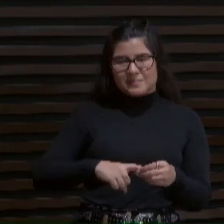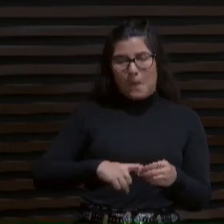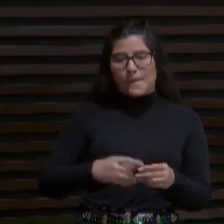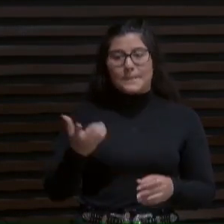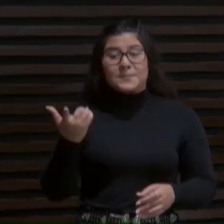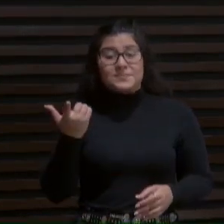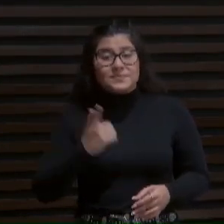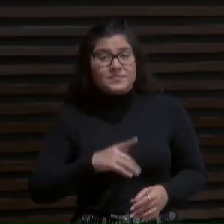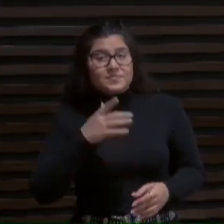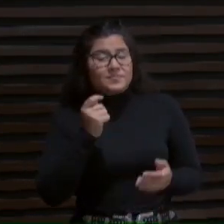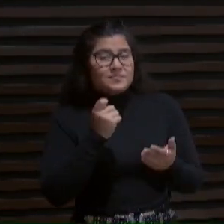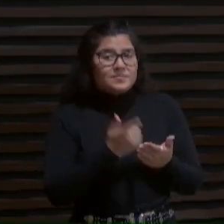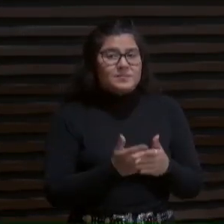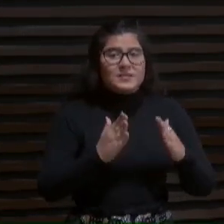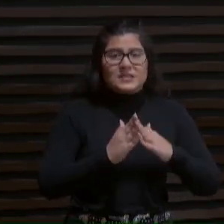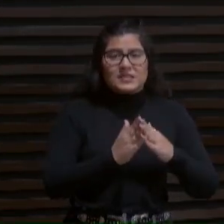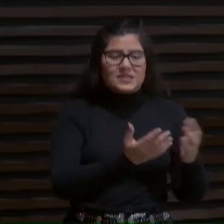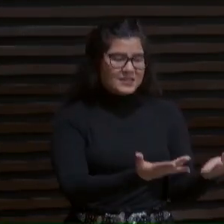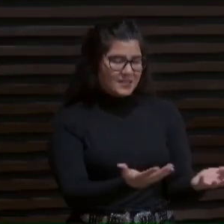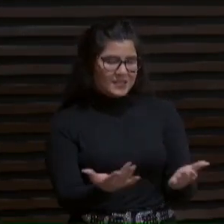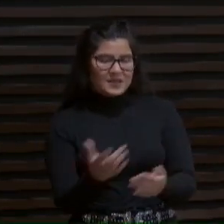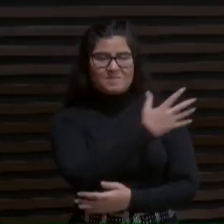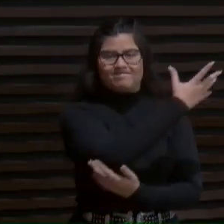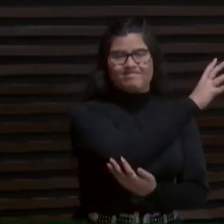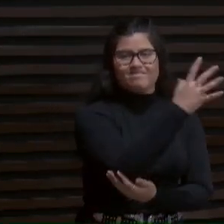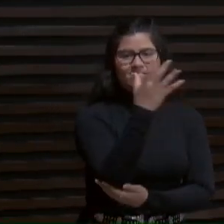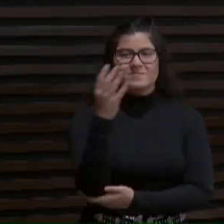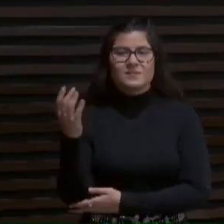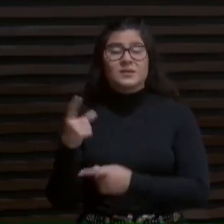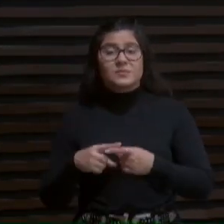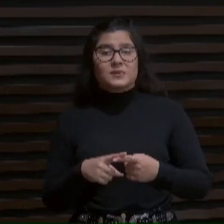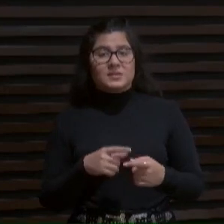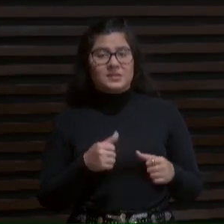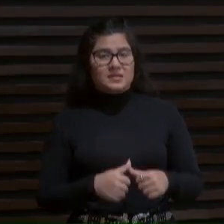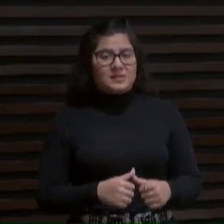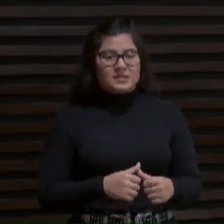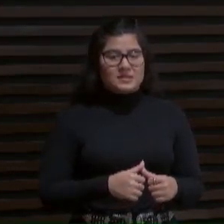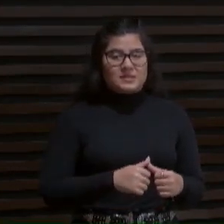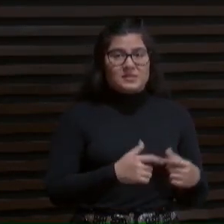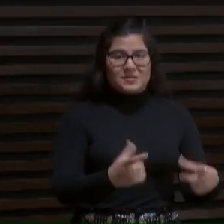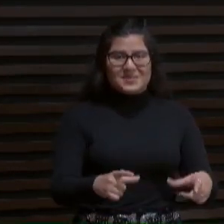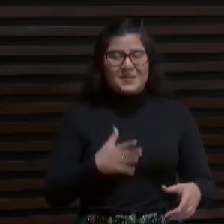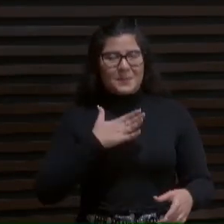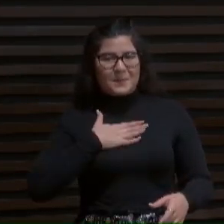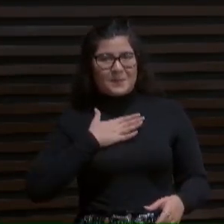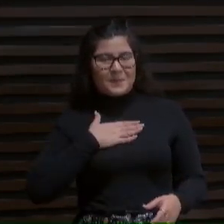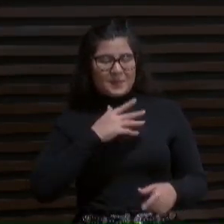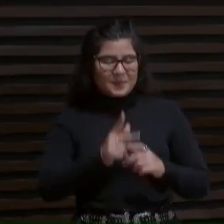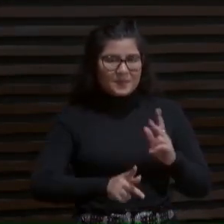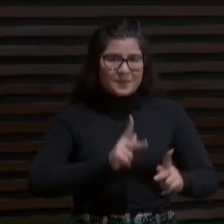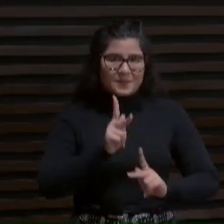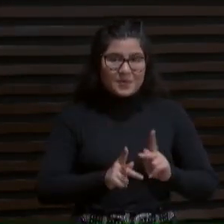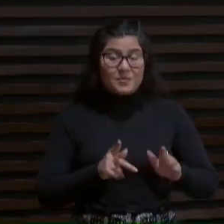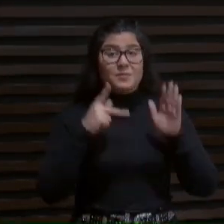novamente comprarão casas, campos e vinhas aqui, porque esta terra é do meu povo. Eu